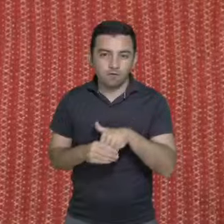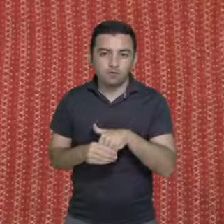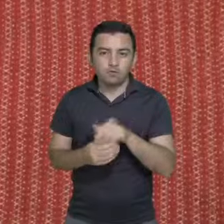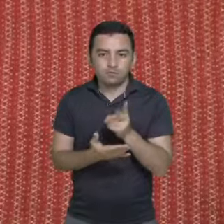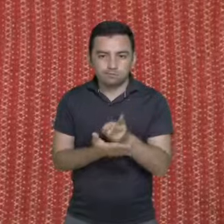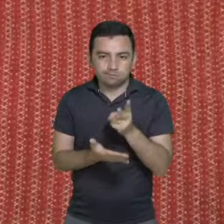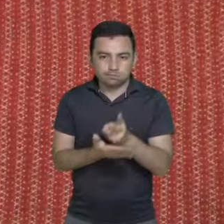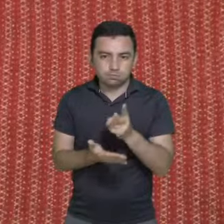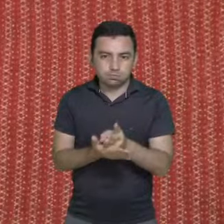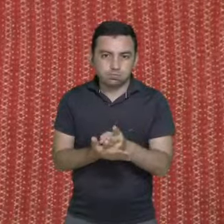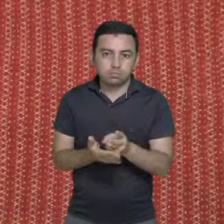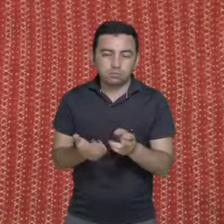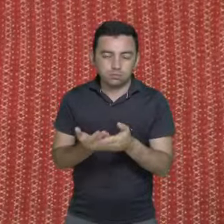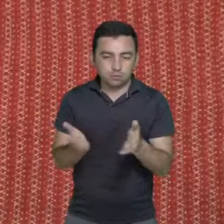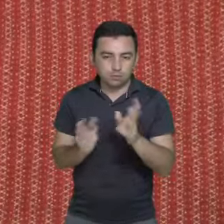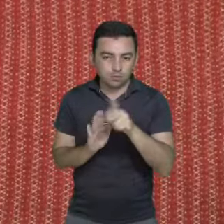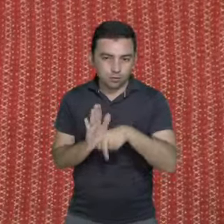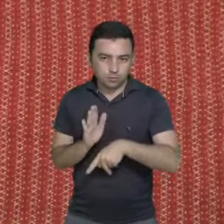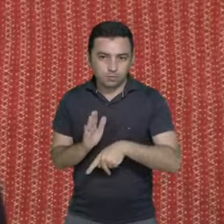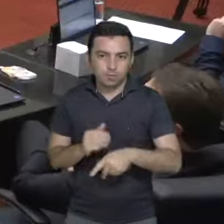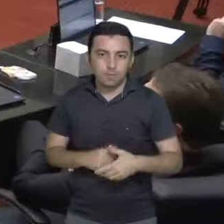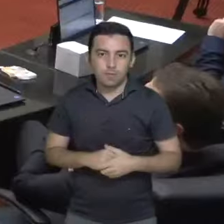da originalidade do projeto na tarde de hoje.